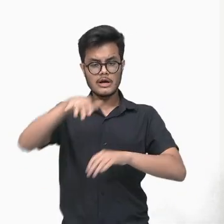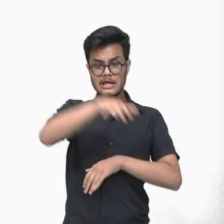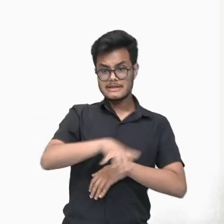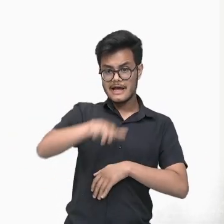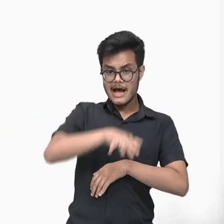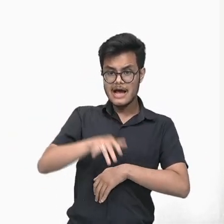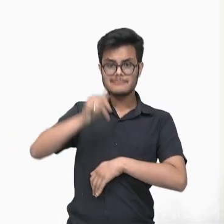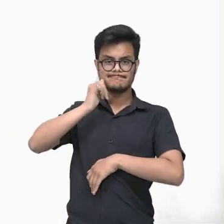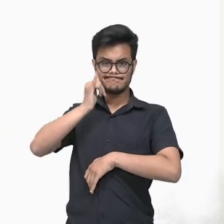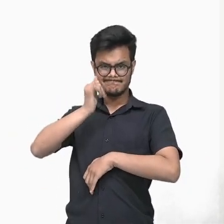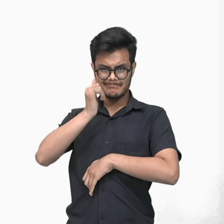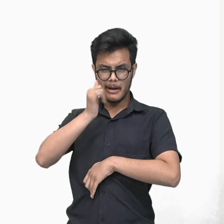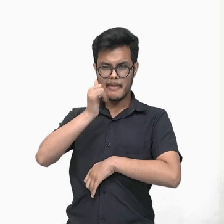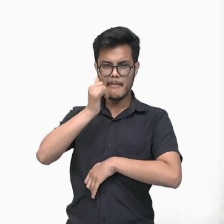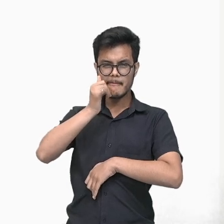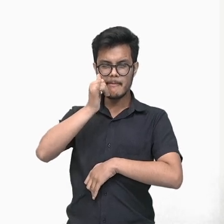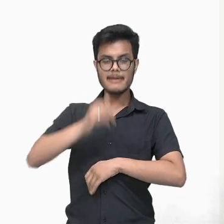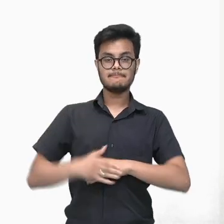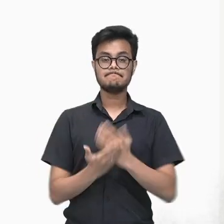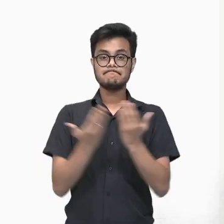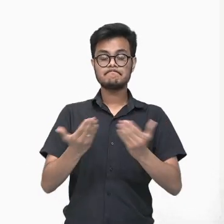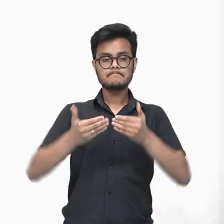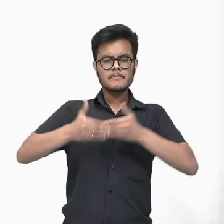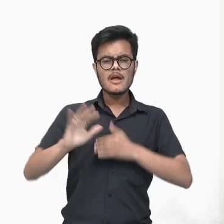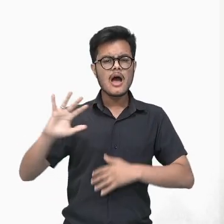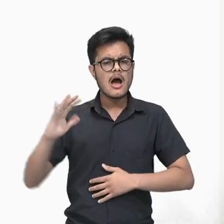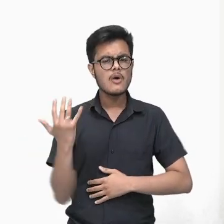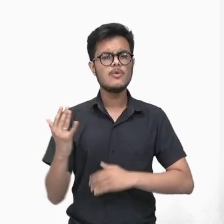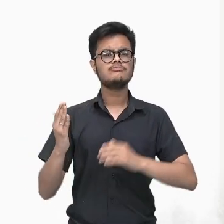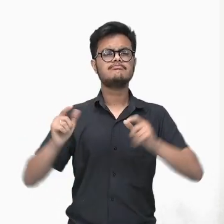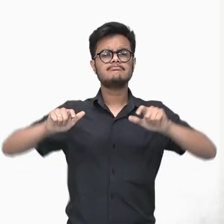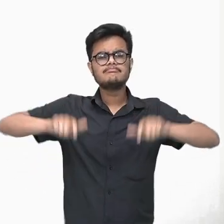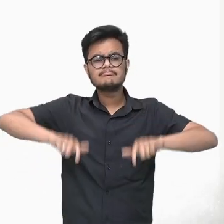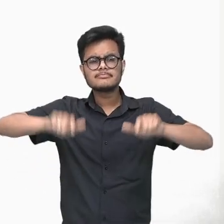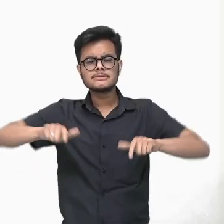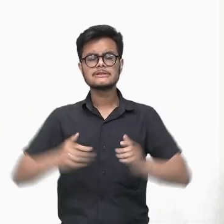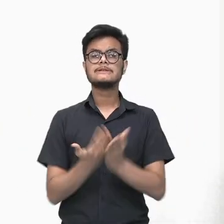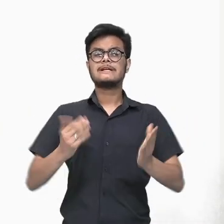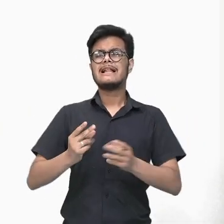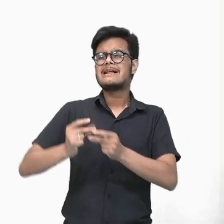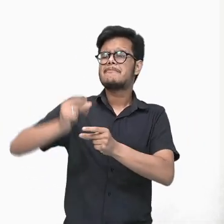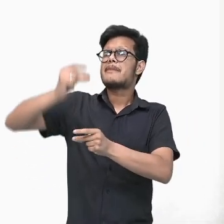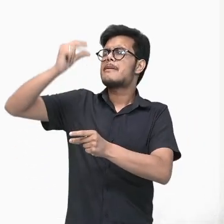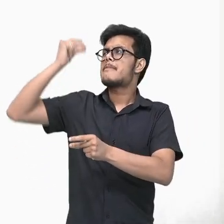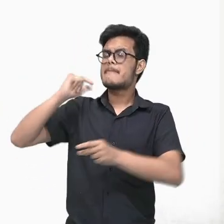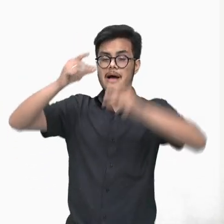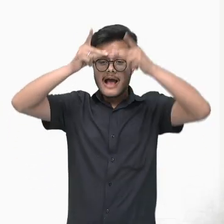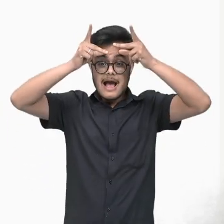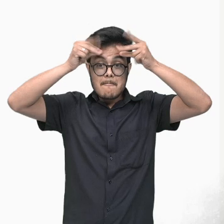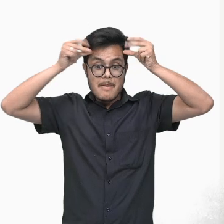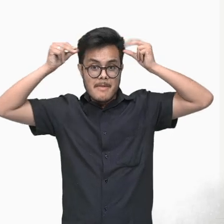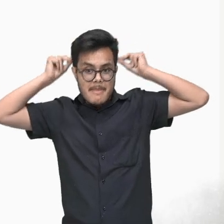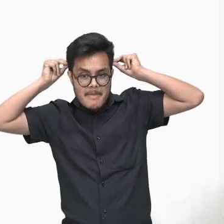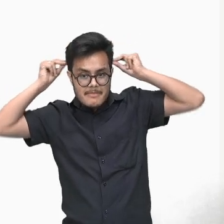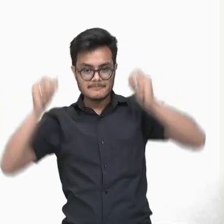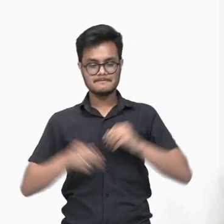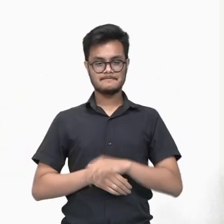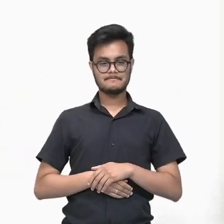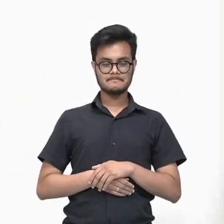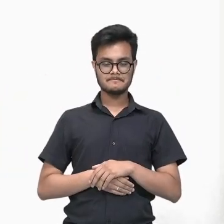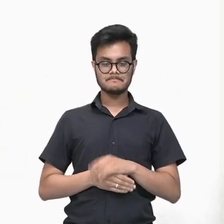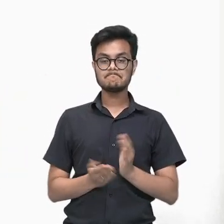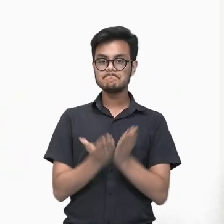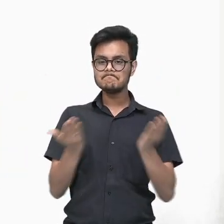campo da eletricidade ocorreram na Grécia Antiga. E quando